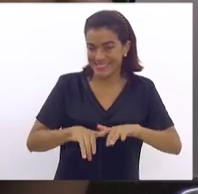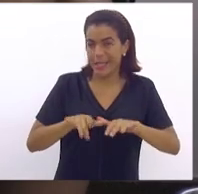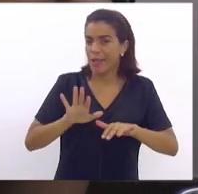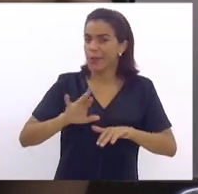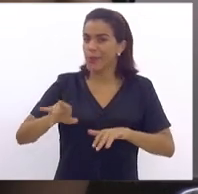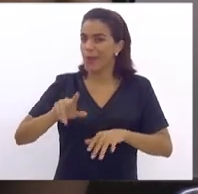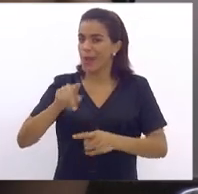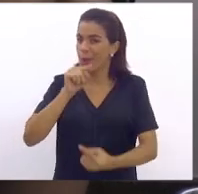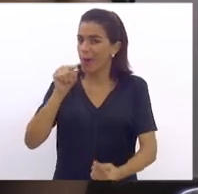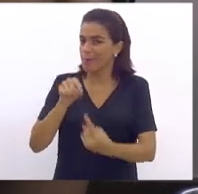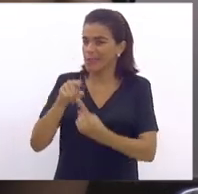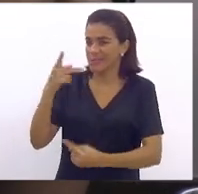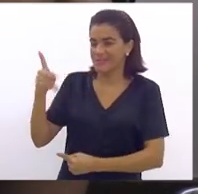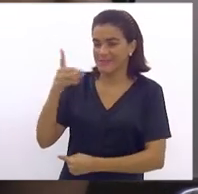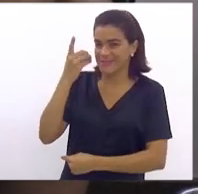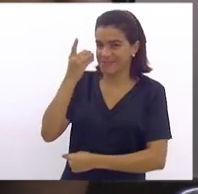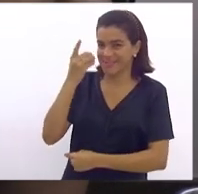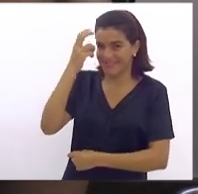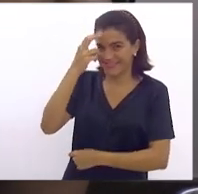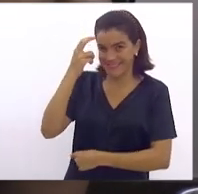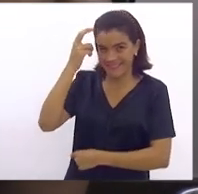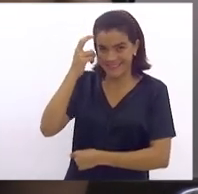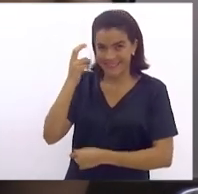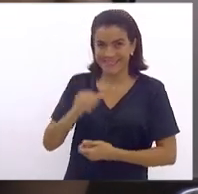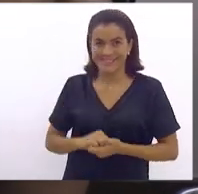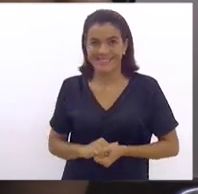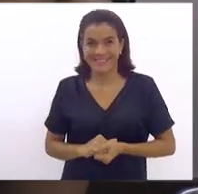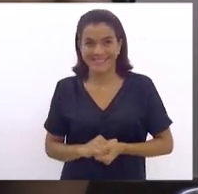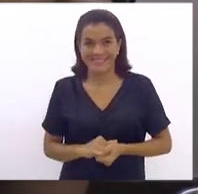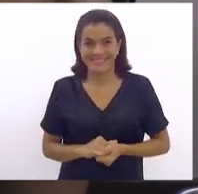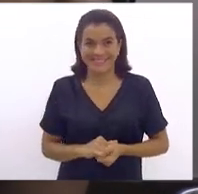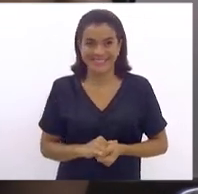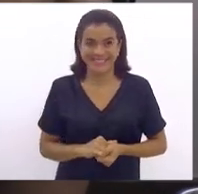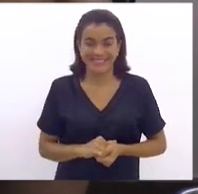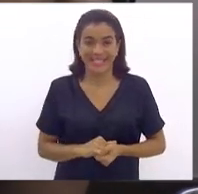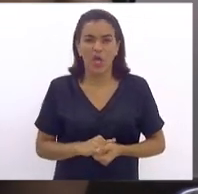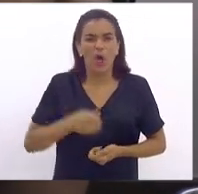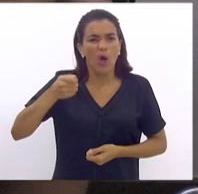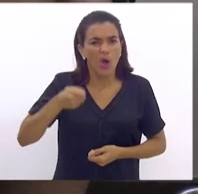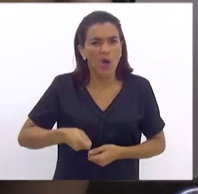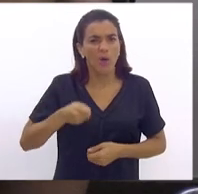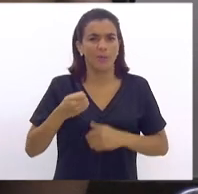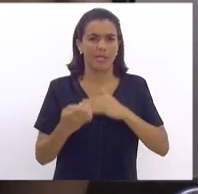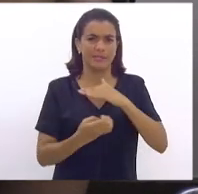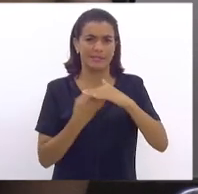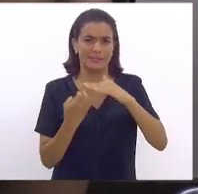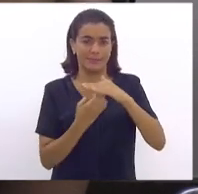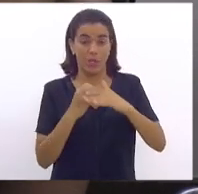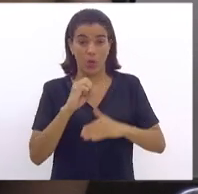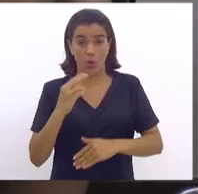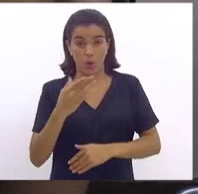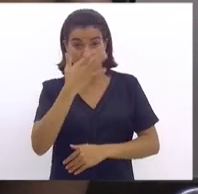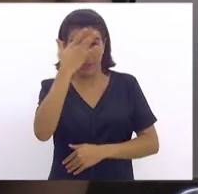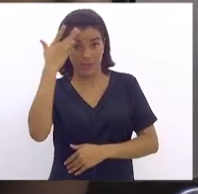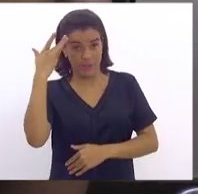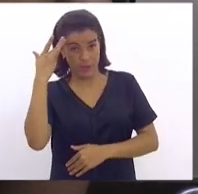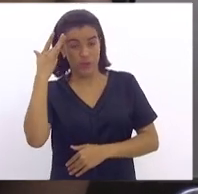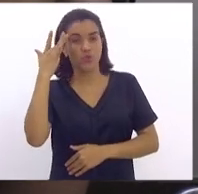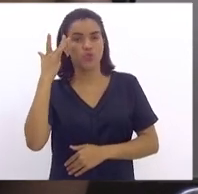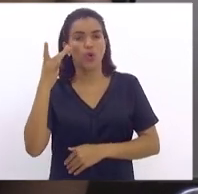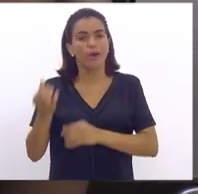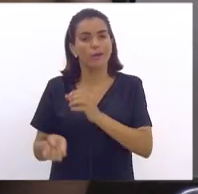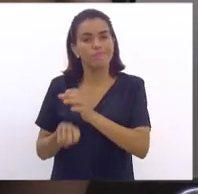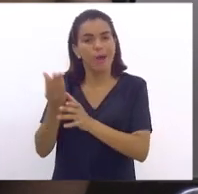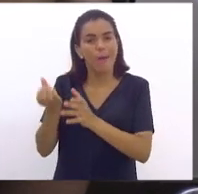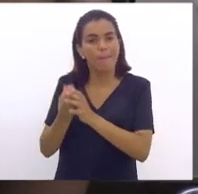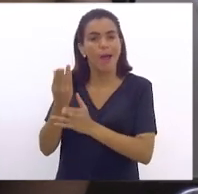intenção da deputada Verônica Lima. Bom, obriga as empresas ou pessoas físicas,